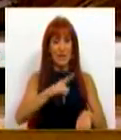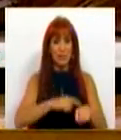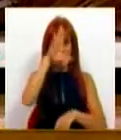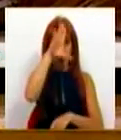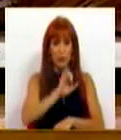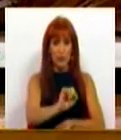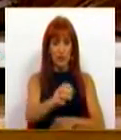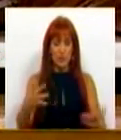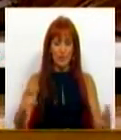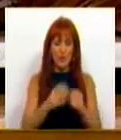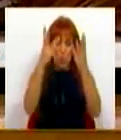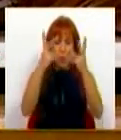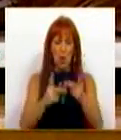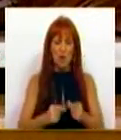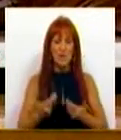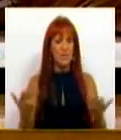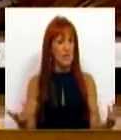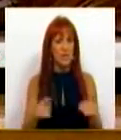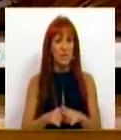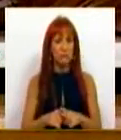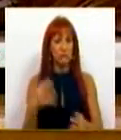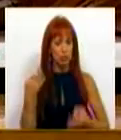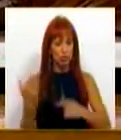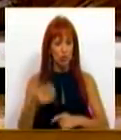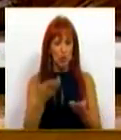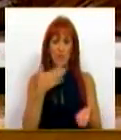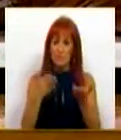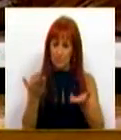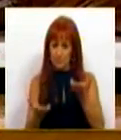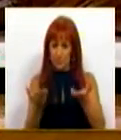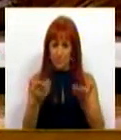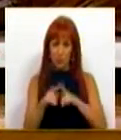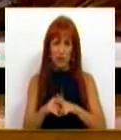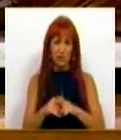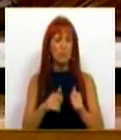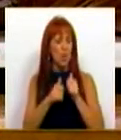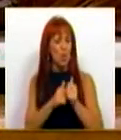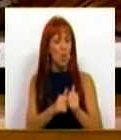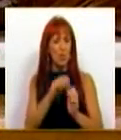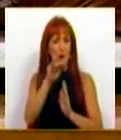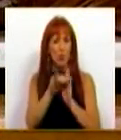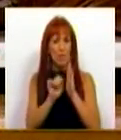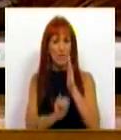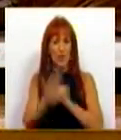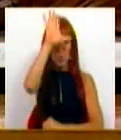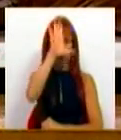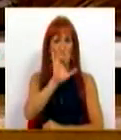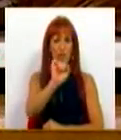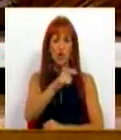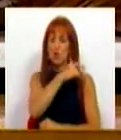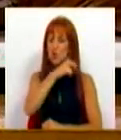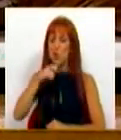legislatura. O orçamento justo e equilibrado que cumpre o programa do Governo e